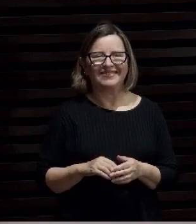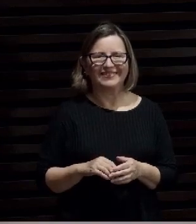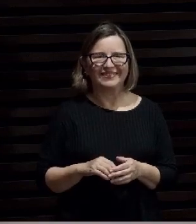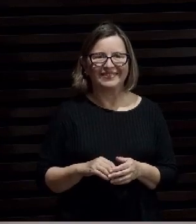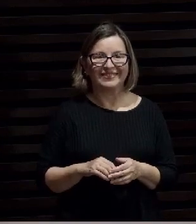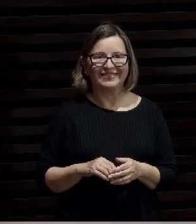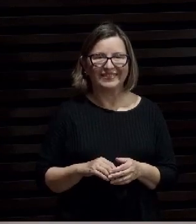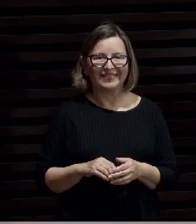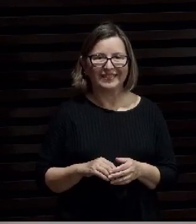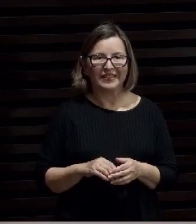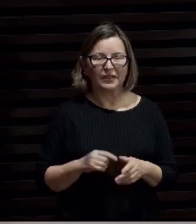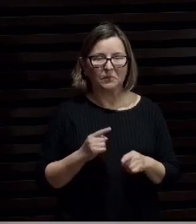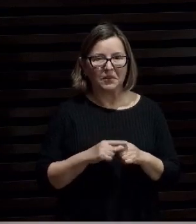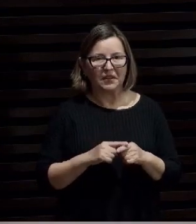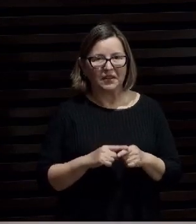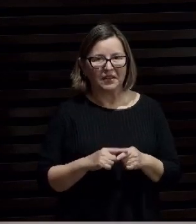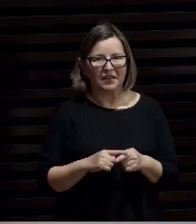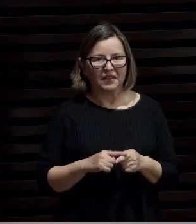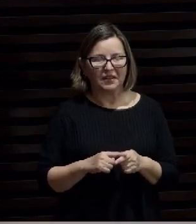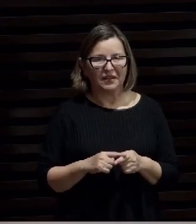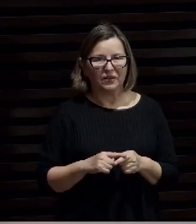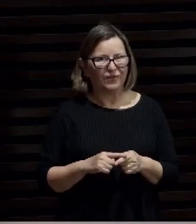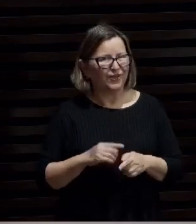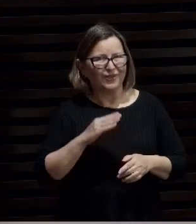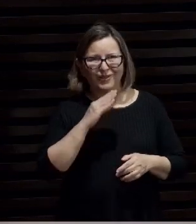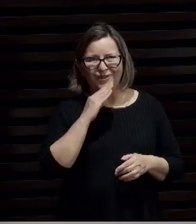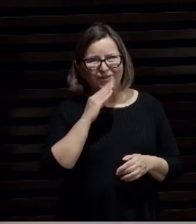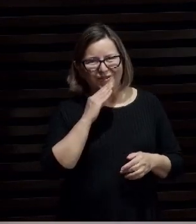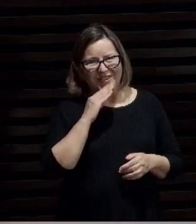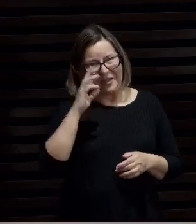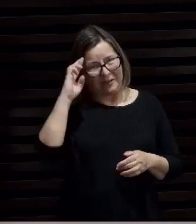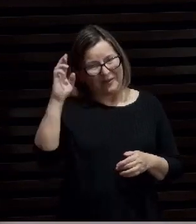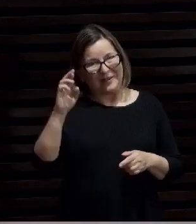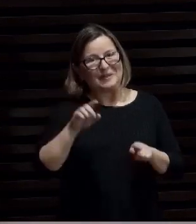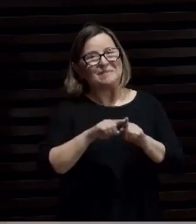Porque eu não conhecia, mas ela conhecia o poder da palavra.